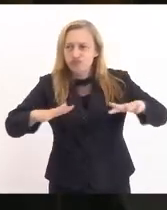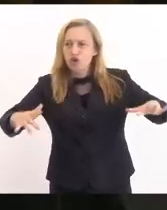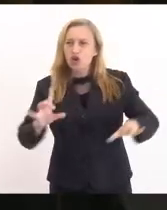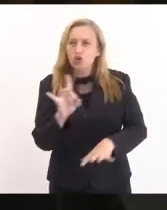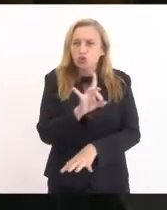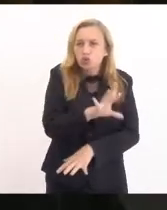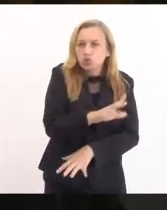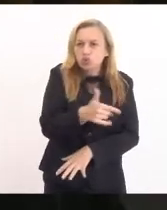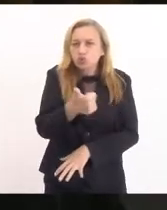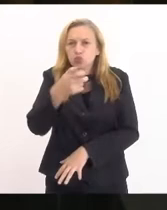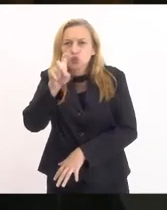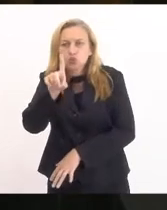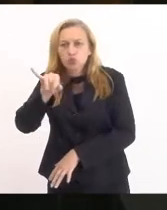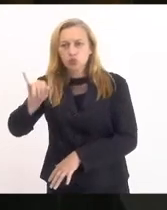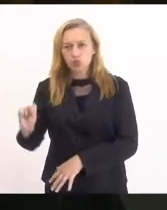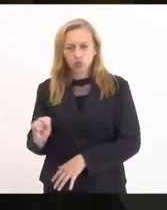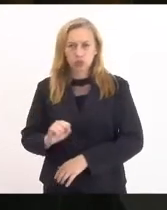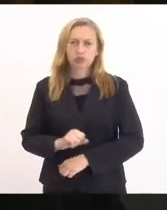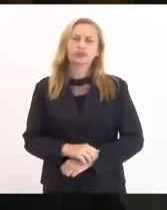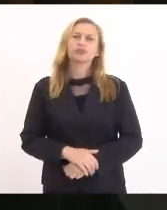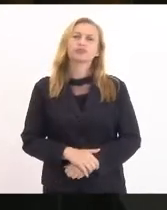últimos 15 dias.